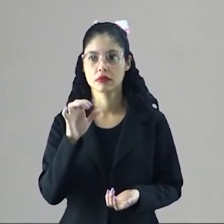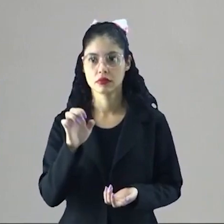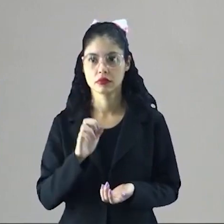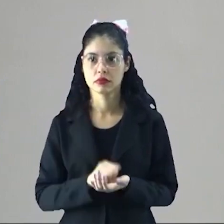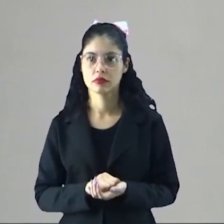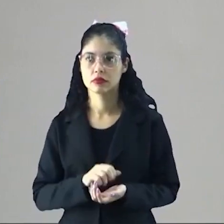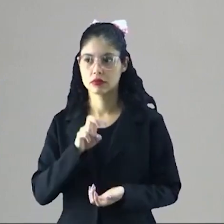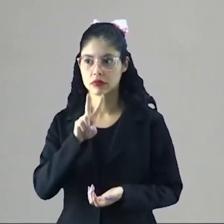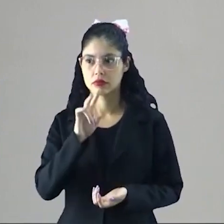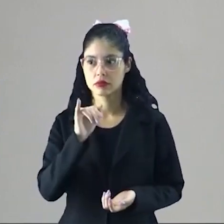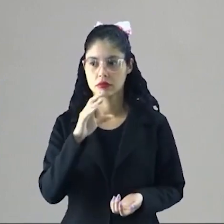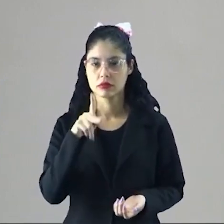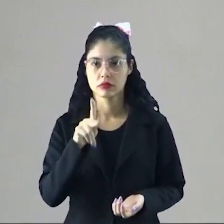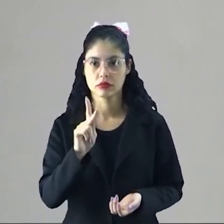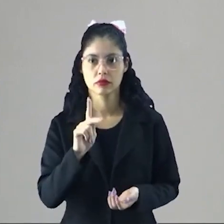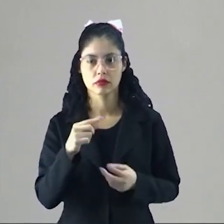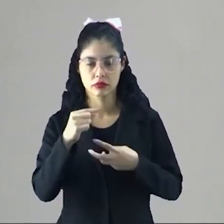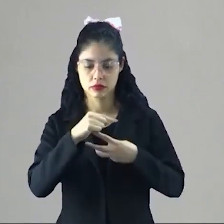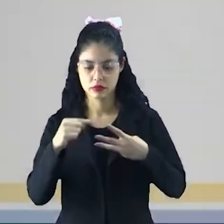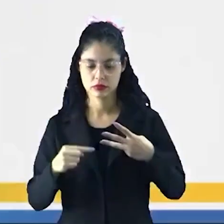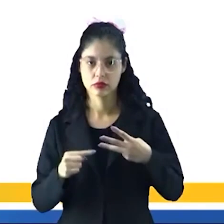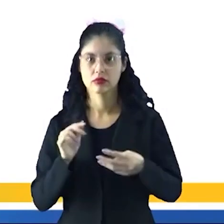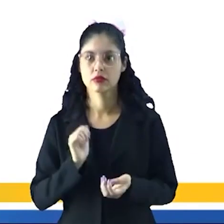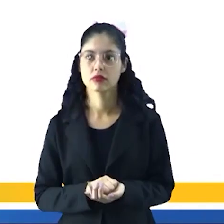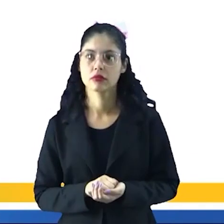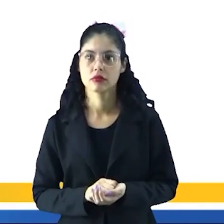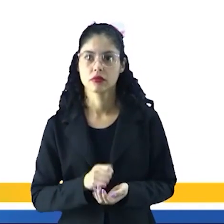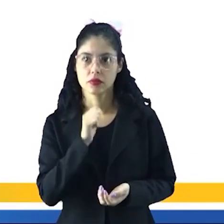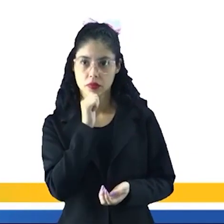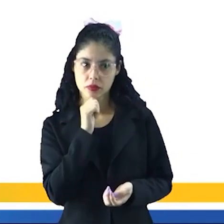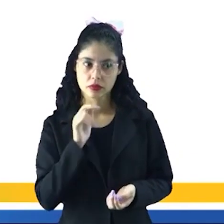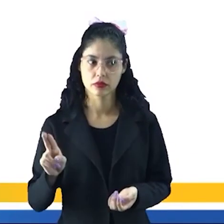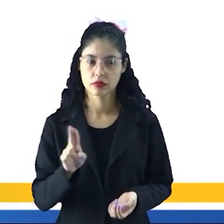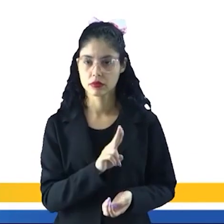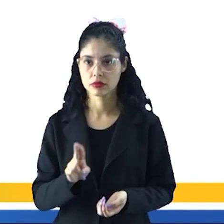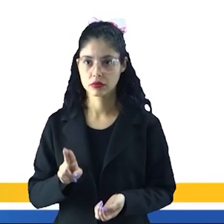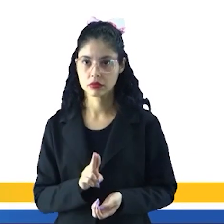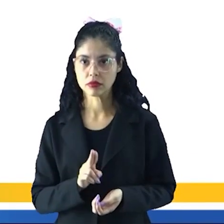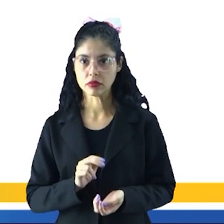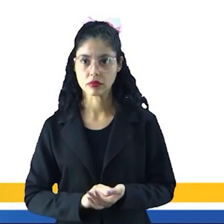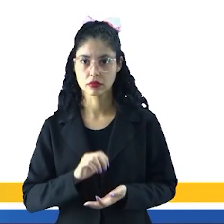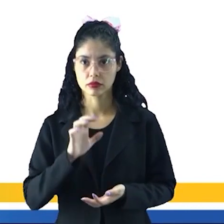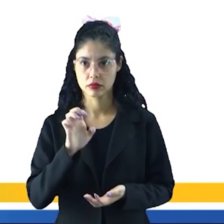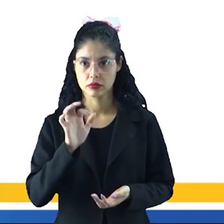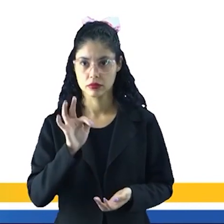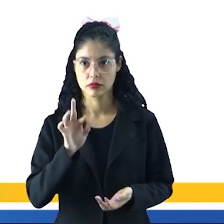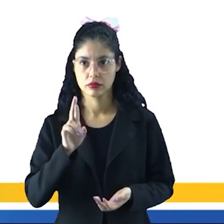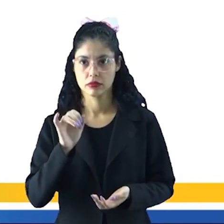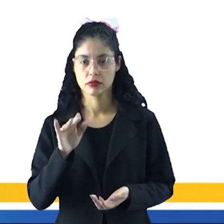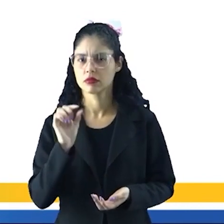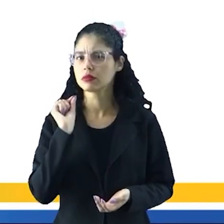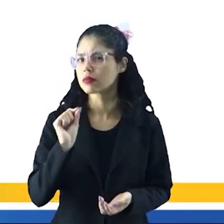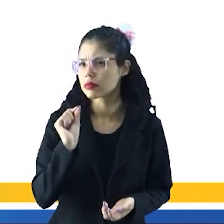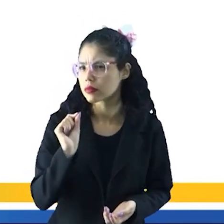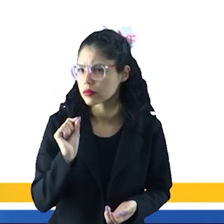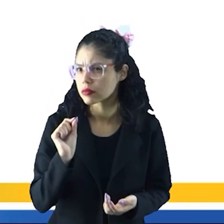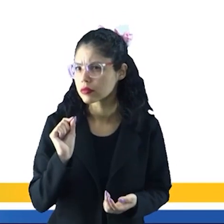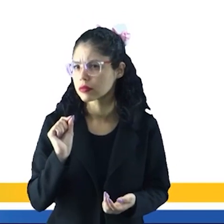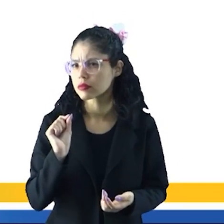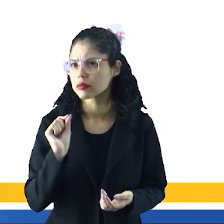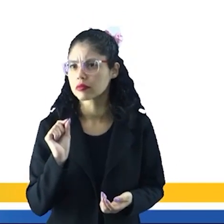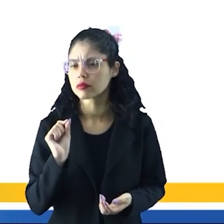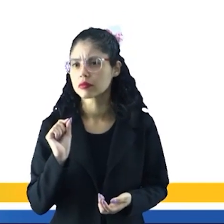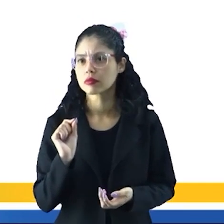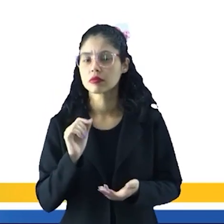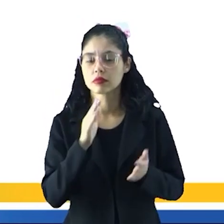arte de Vicky Muniz, aqui nessas 3 imagens, a gente chama de arte efêmera. O que é uma arte efêmera? É